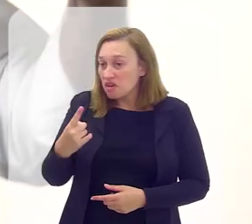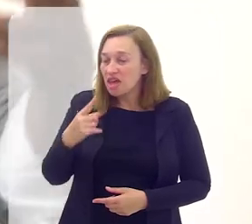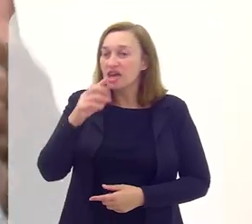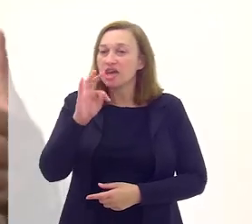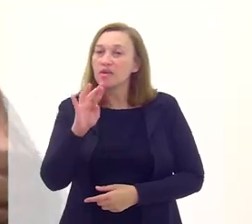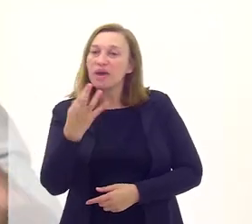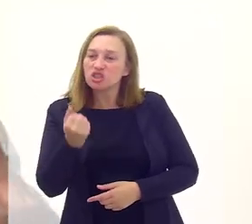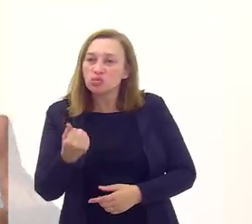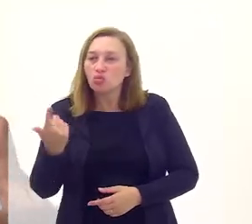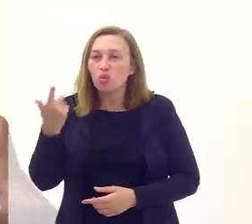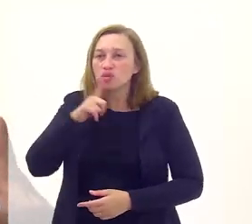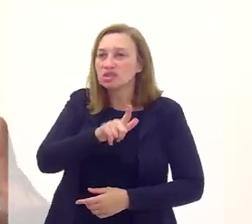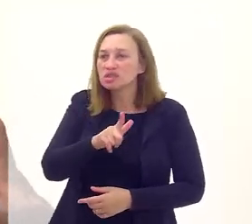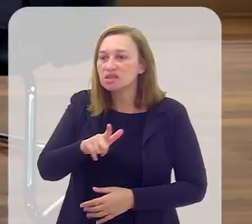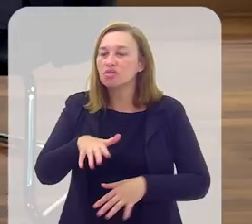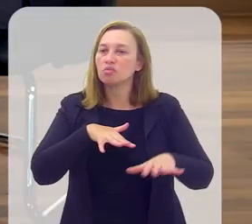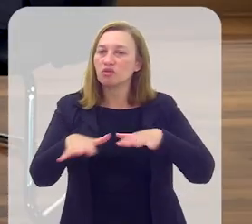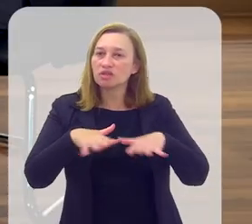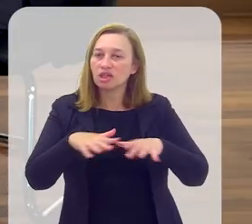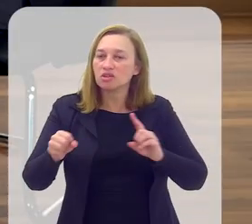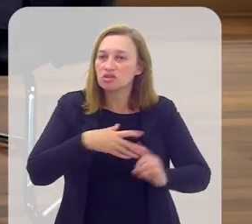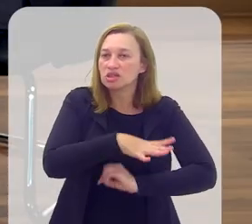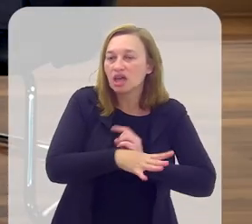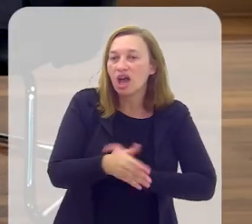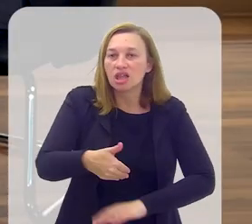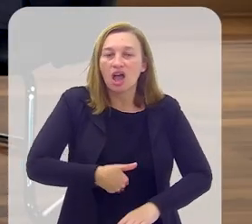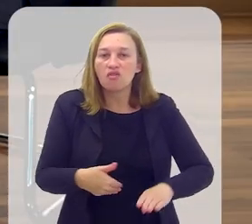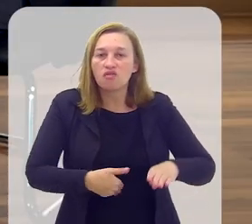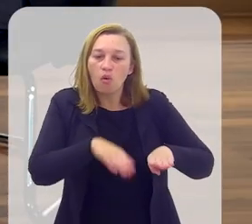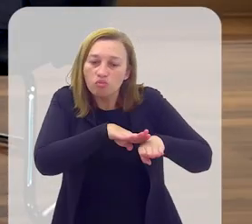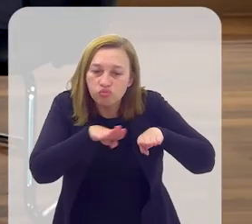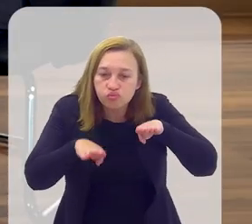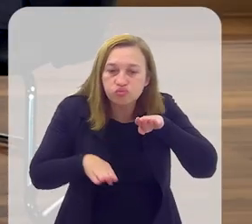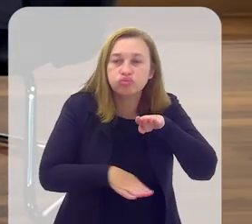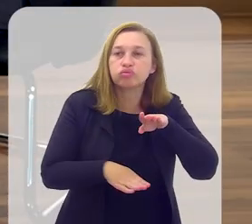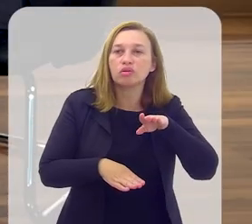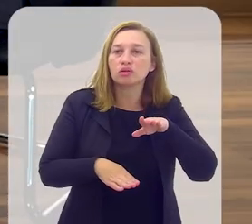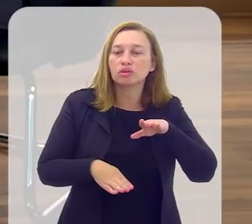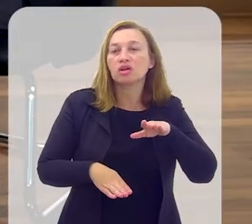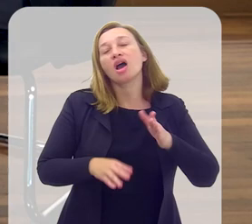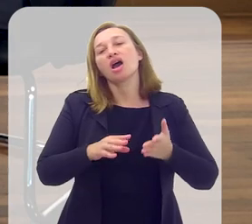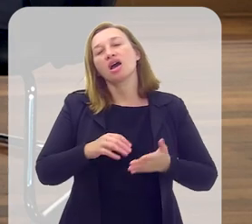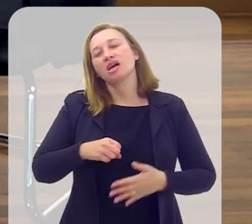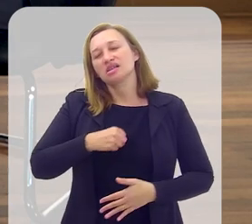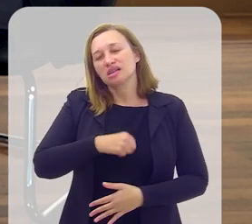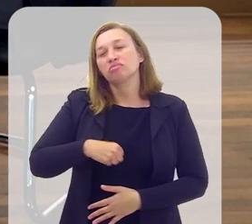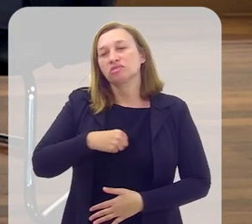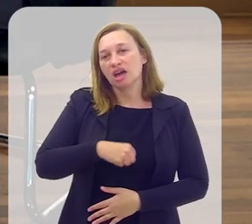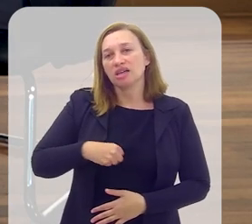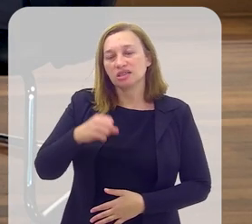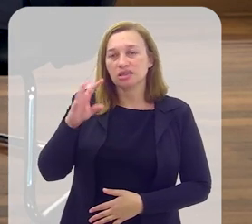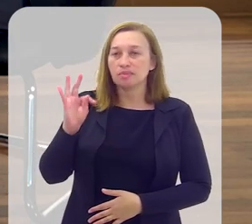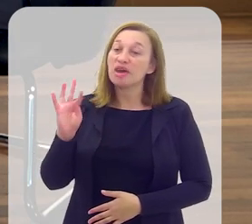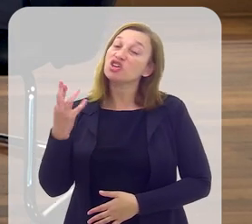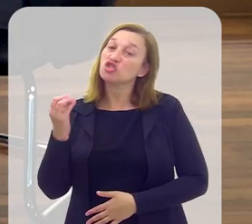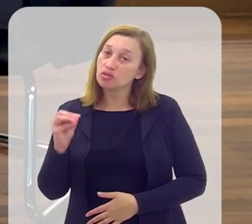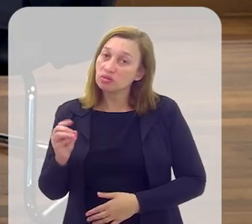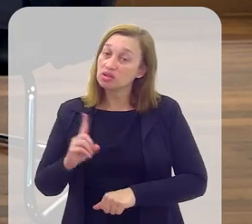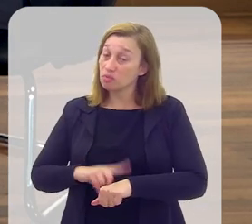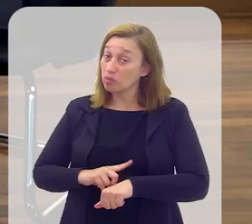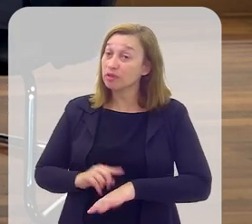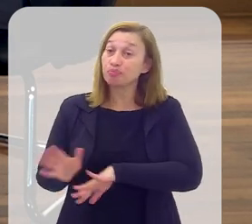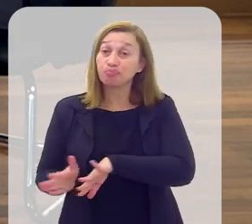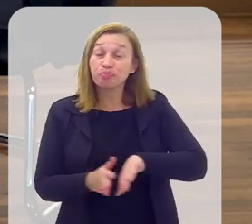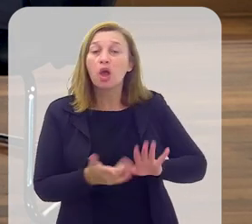conseguiu mobilizar a sociedade, a questão da fome, da desigualdade, a falta que o Betinho nos faz nesses